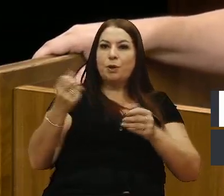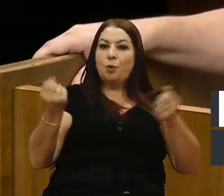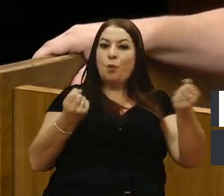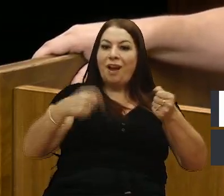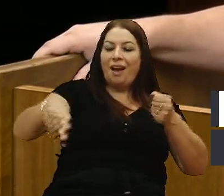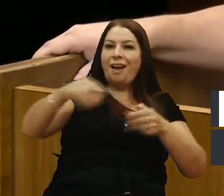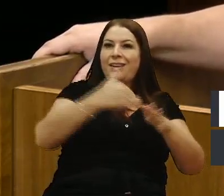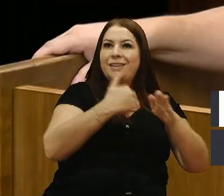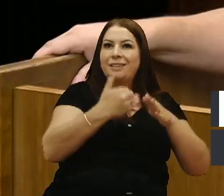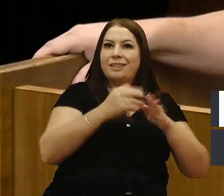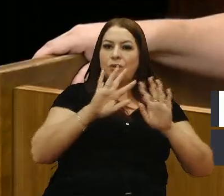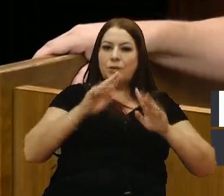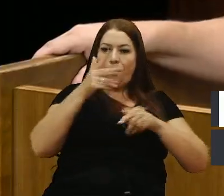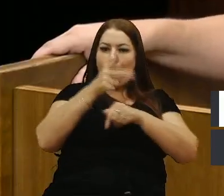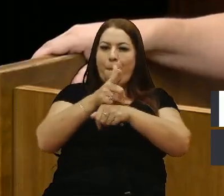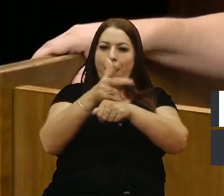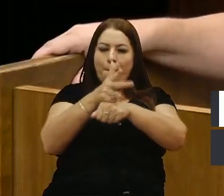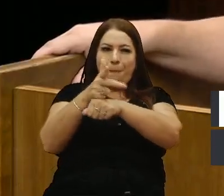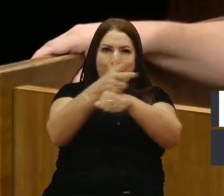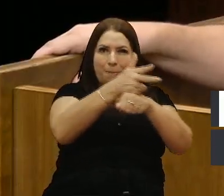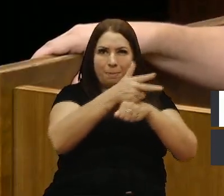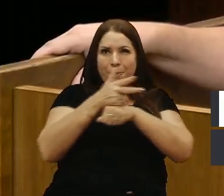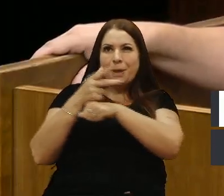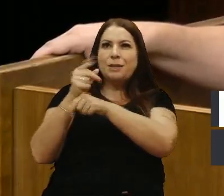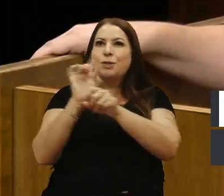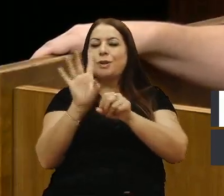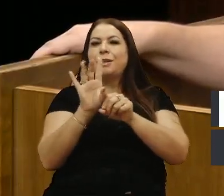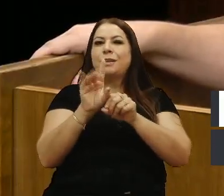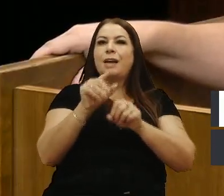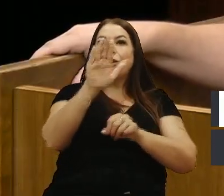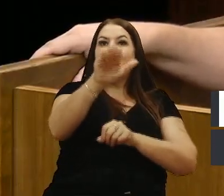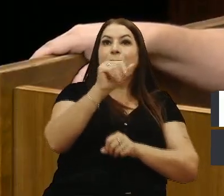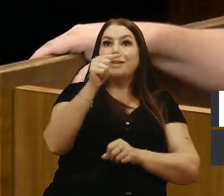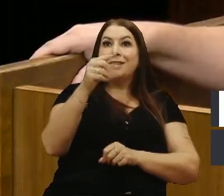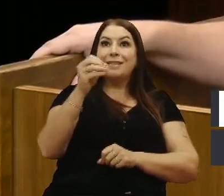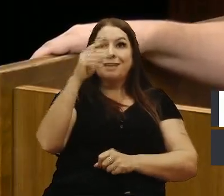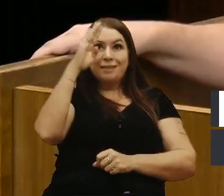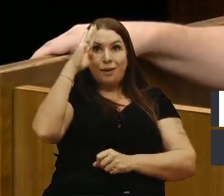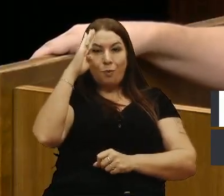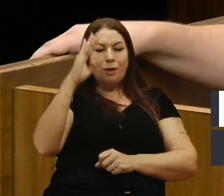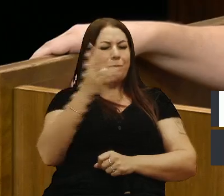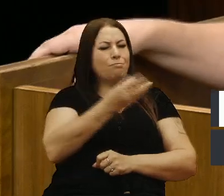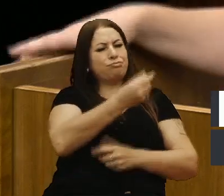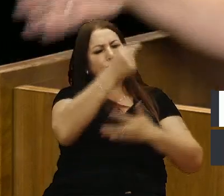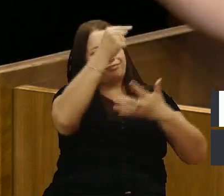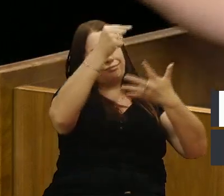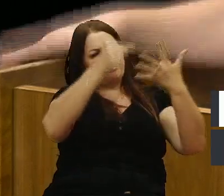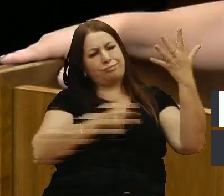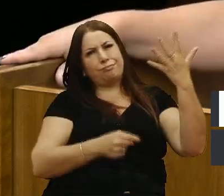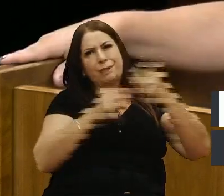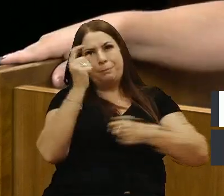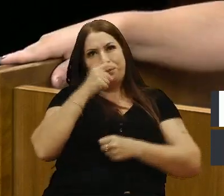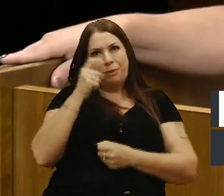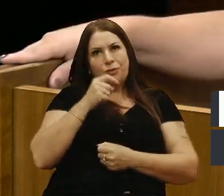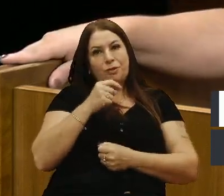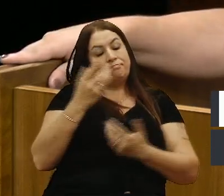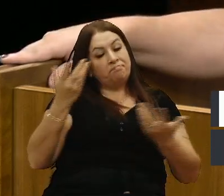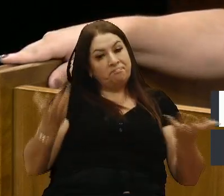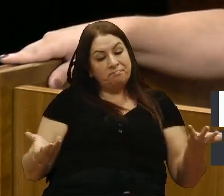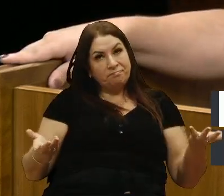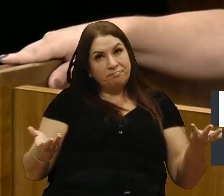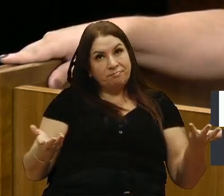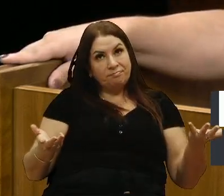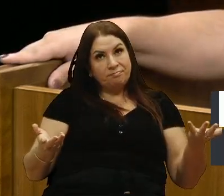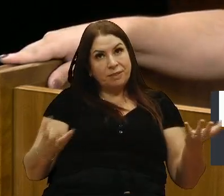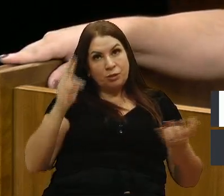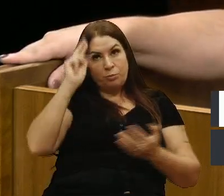o apenas cercamento eletrônico, a nomeação dos 70 guardas e tantas outras mentiras. Afinal,